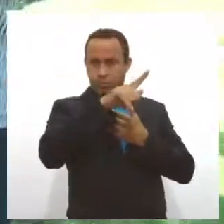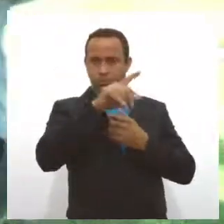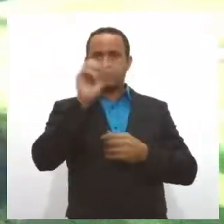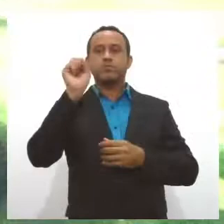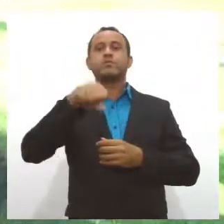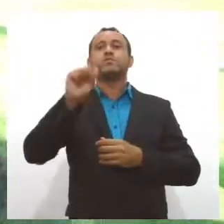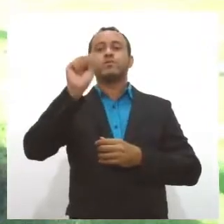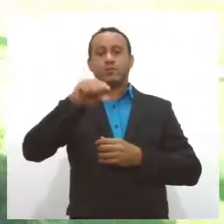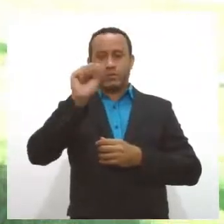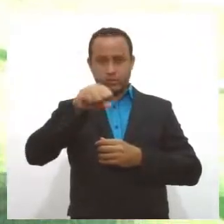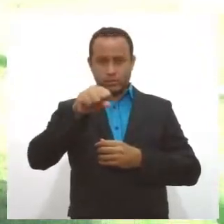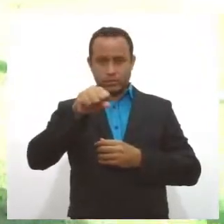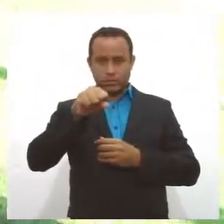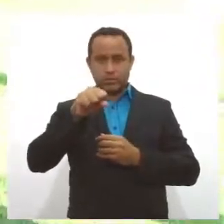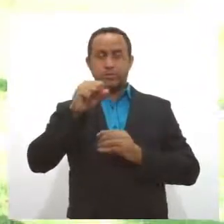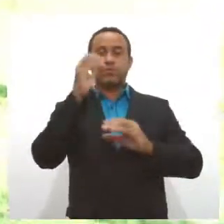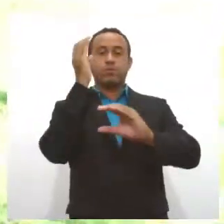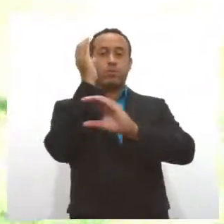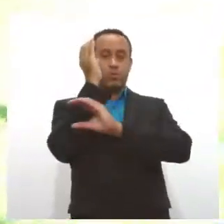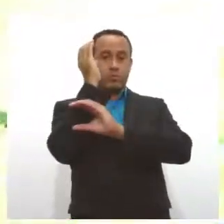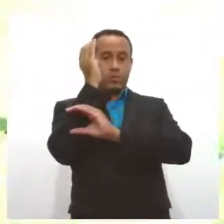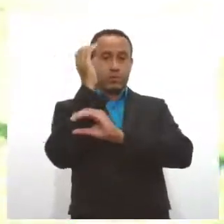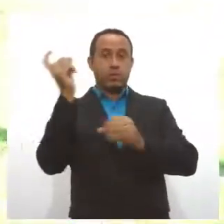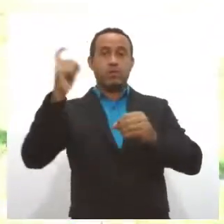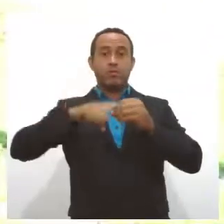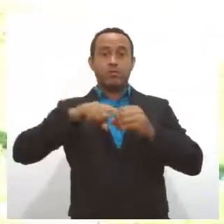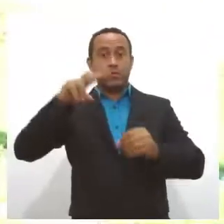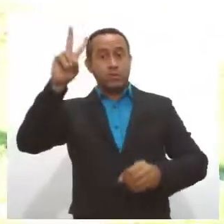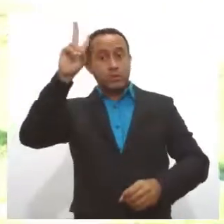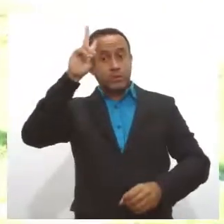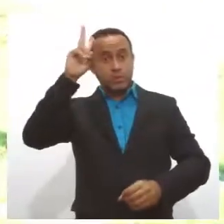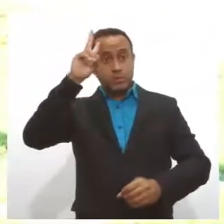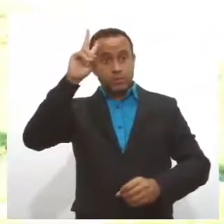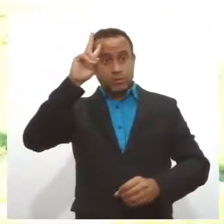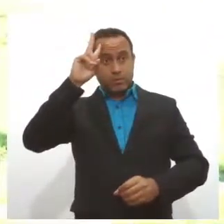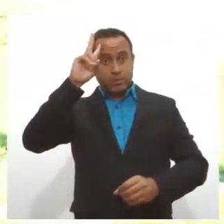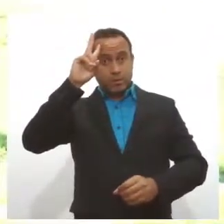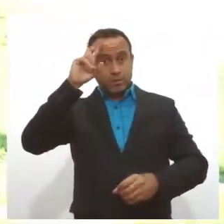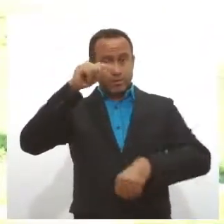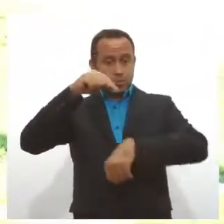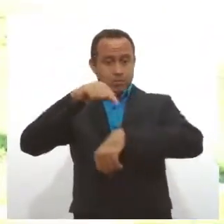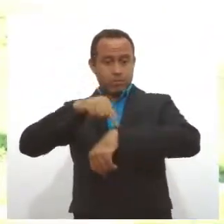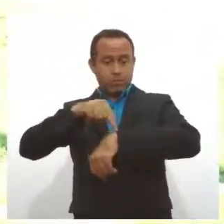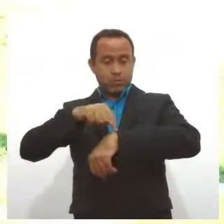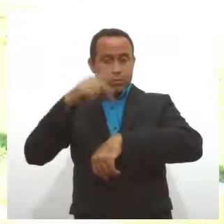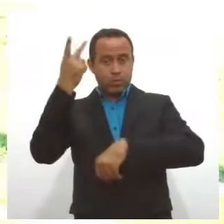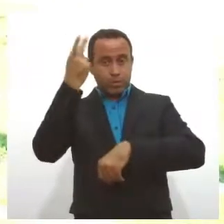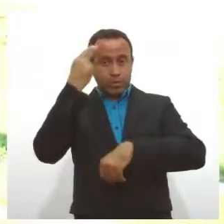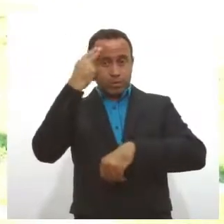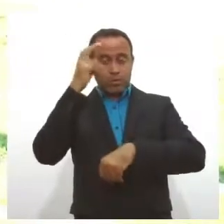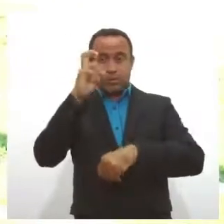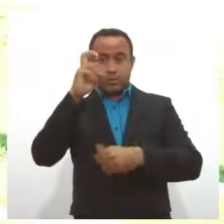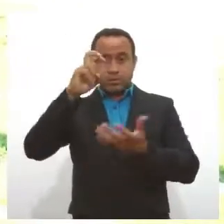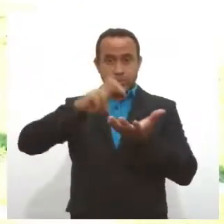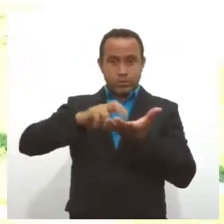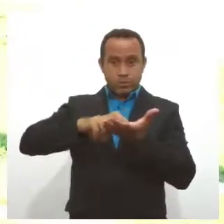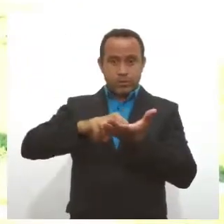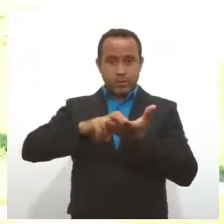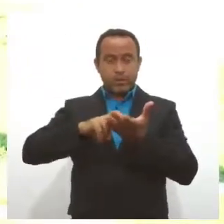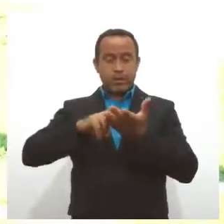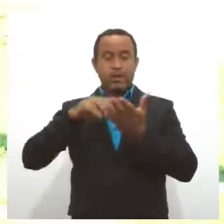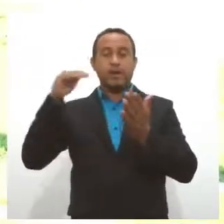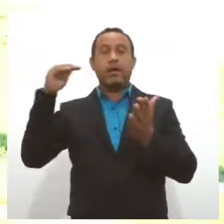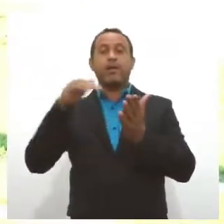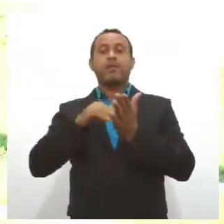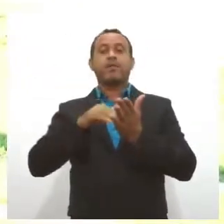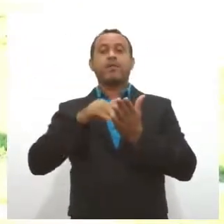né? Aí os mercados centrais, eles retornam na segunda-feira, no horário normal, né, de 5h30 até as 15h30. O